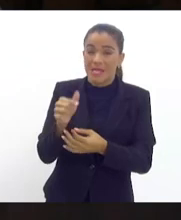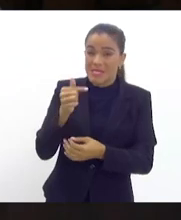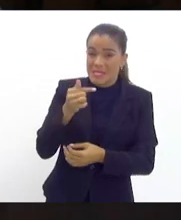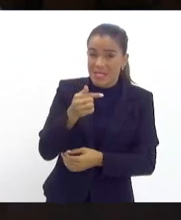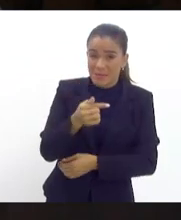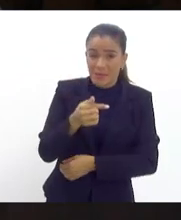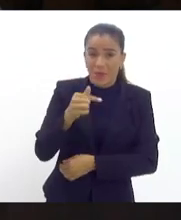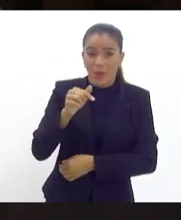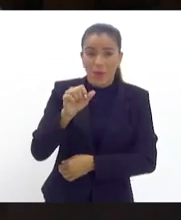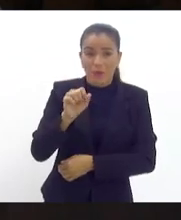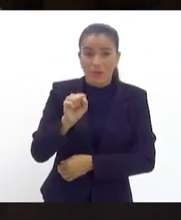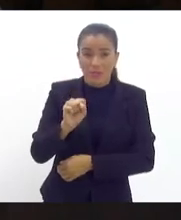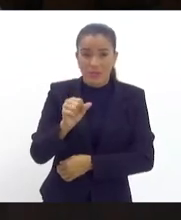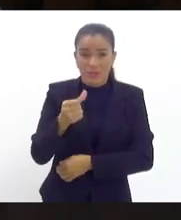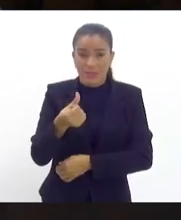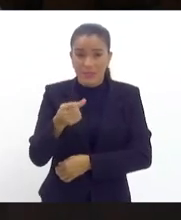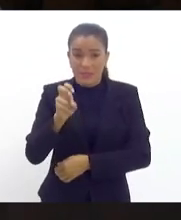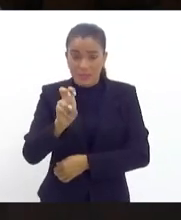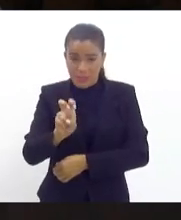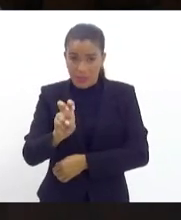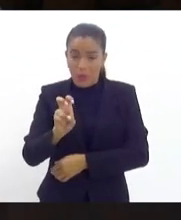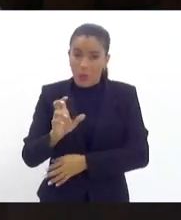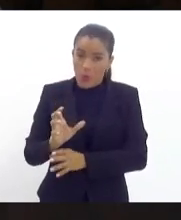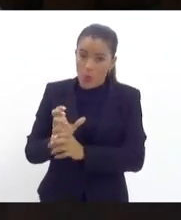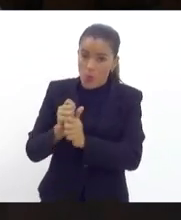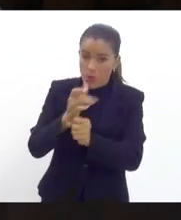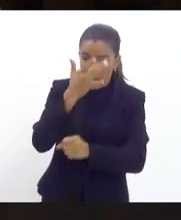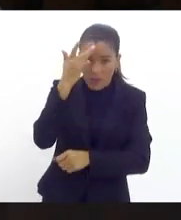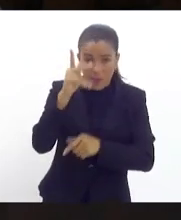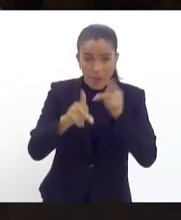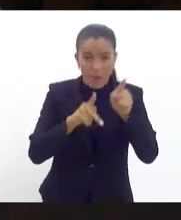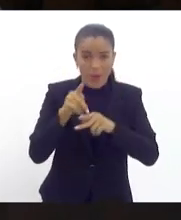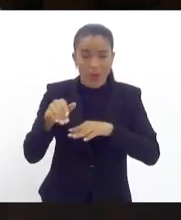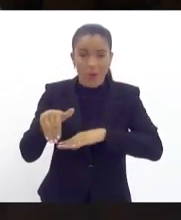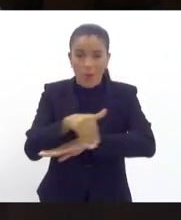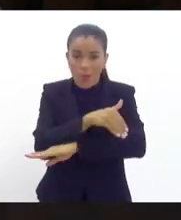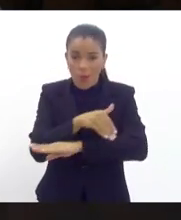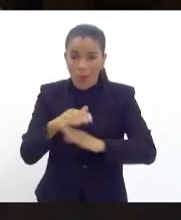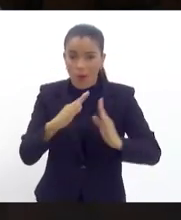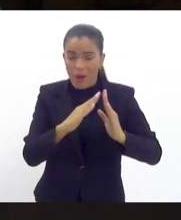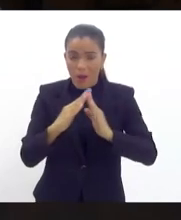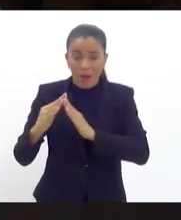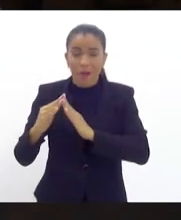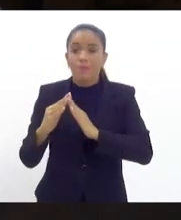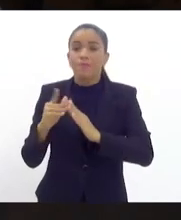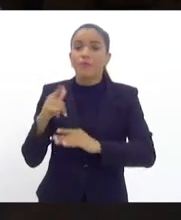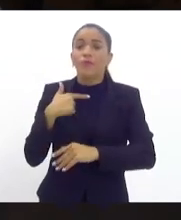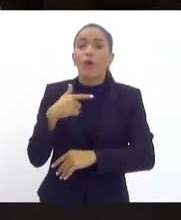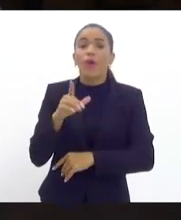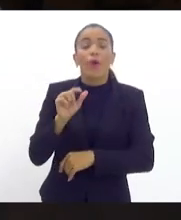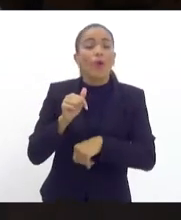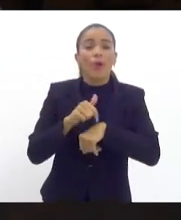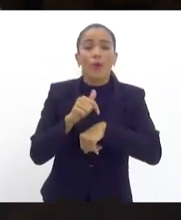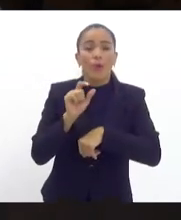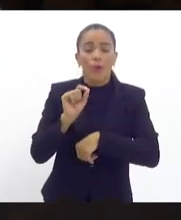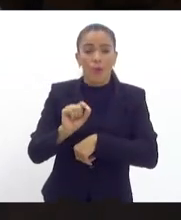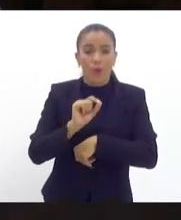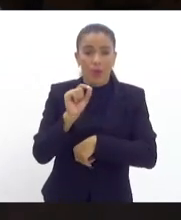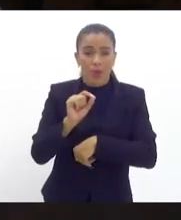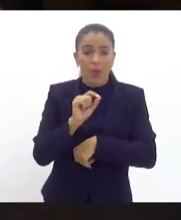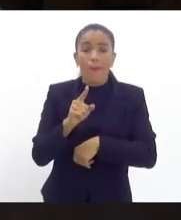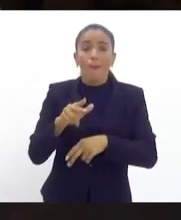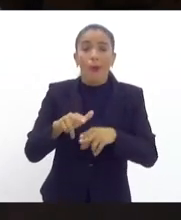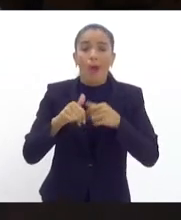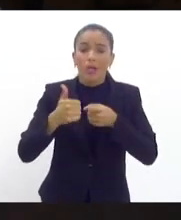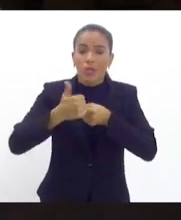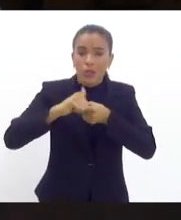7.865 do humilde 227 pessoas e foram abordadas em situação de uso de